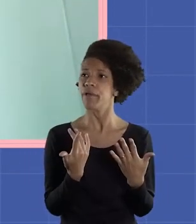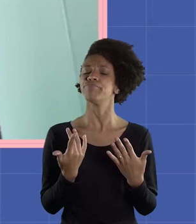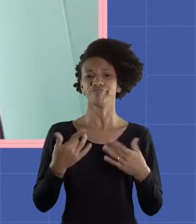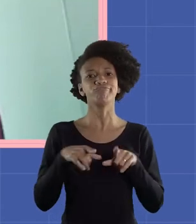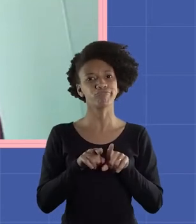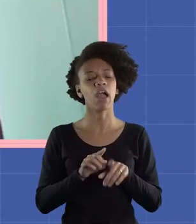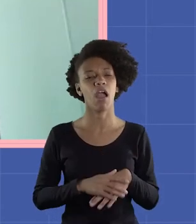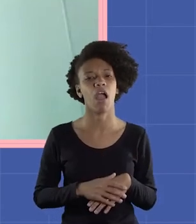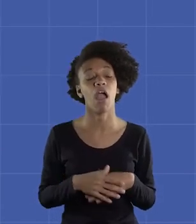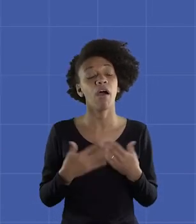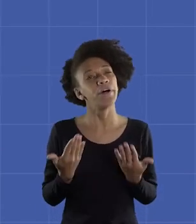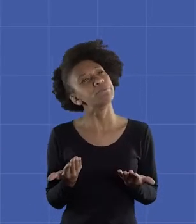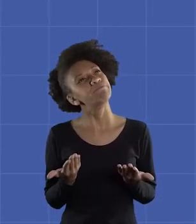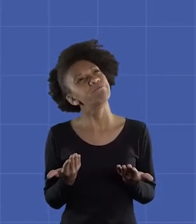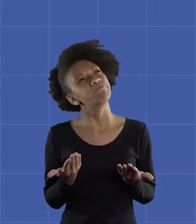sobre o megalodão.